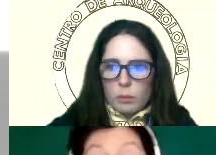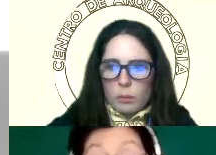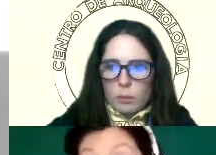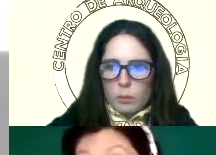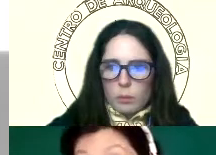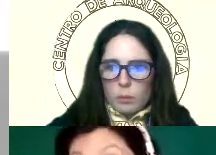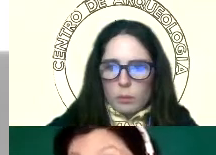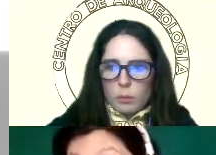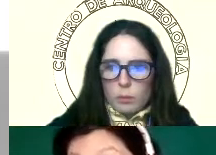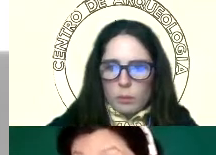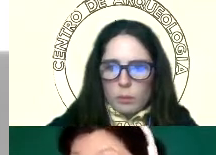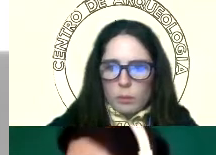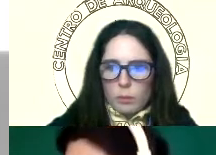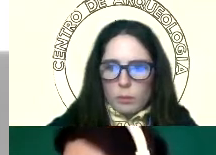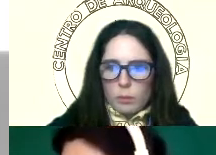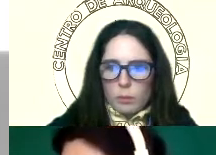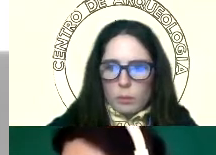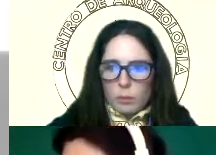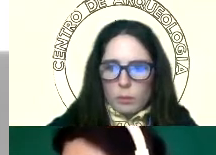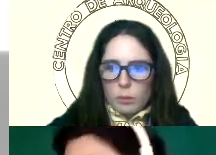em 1558,